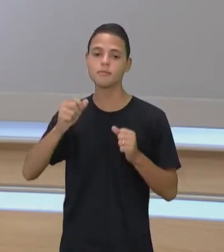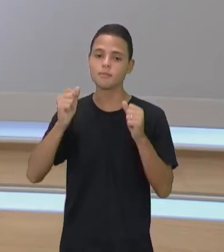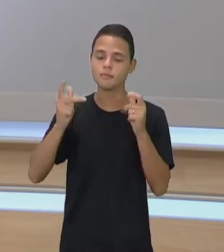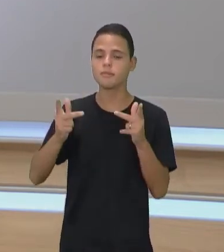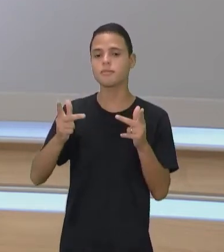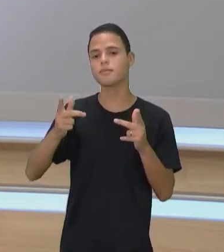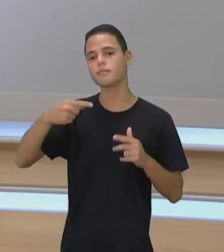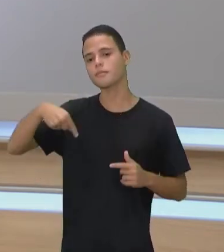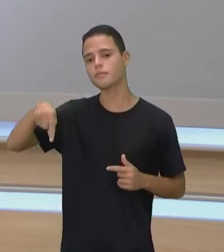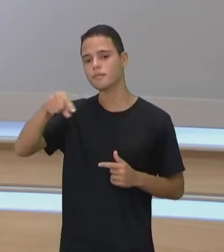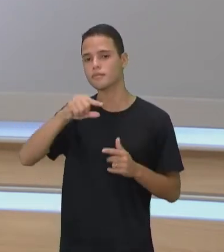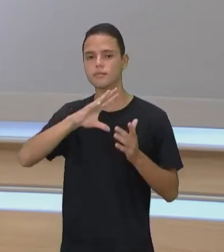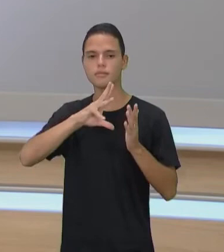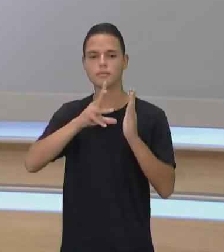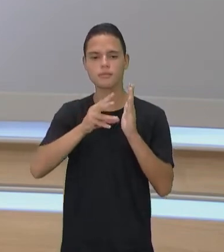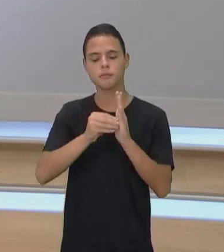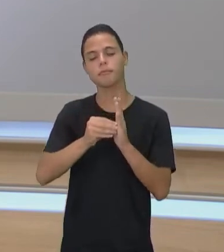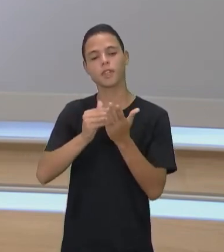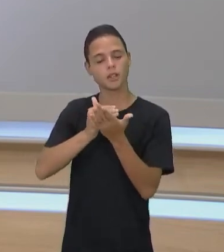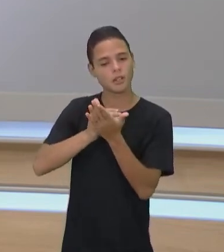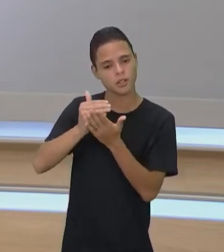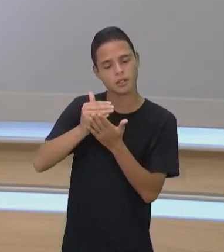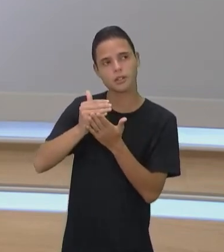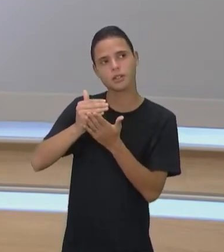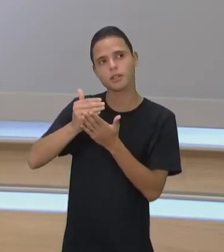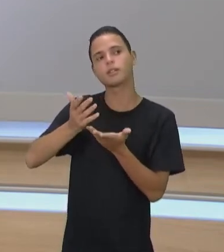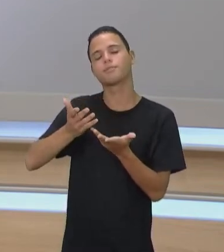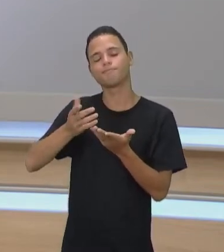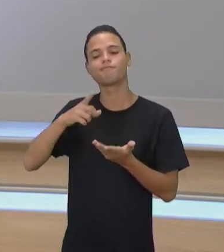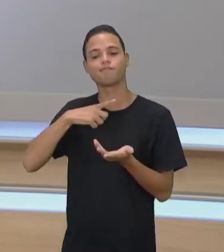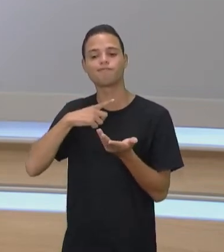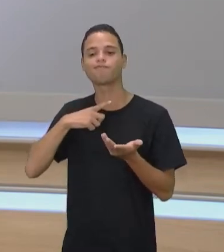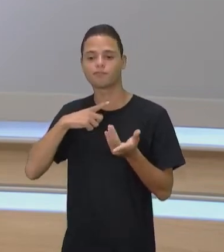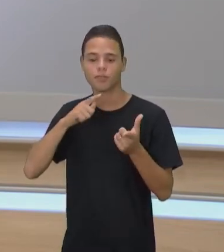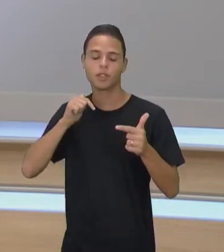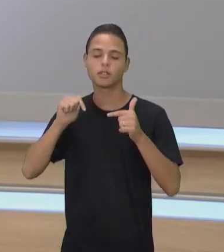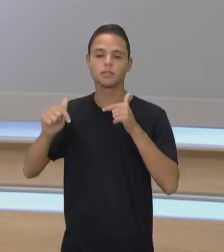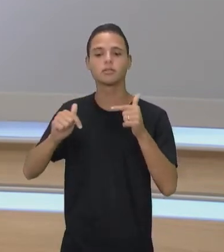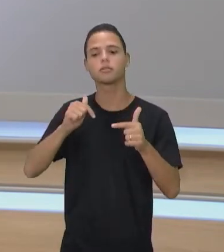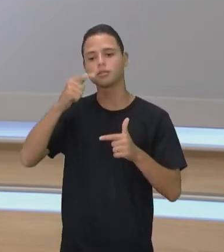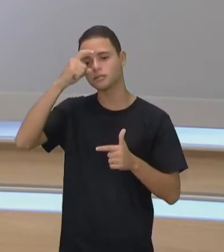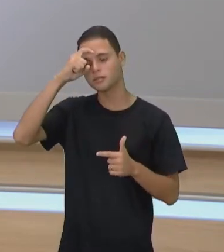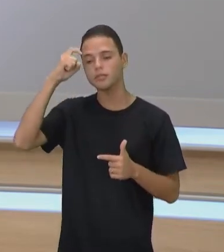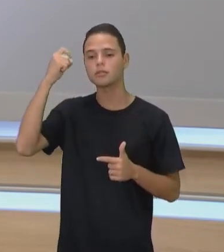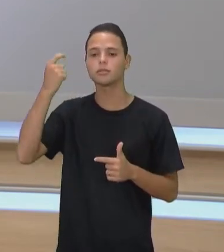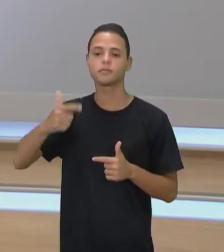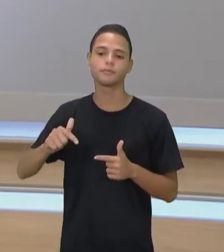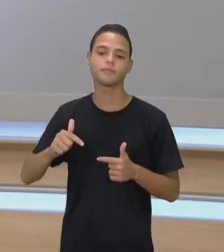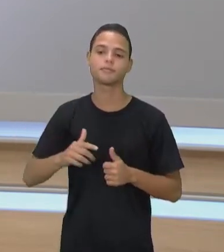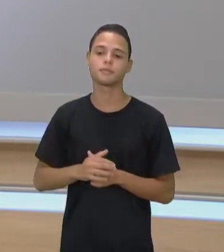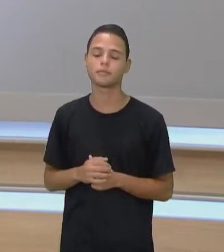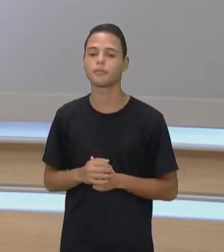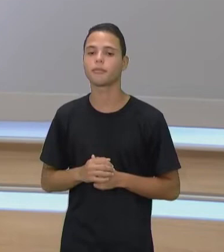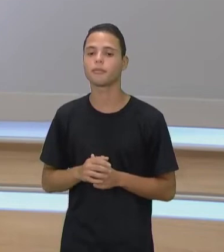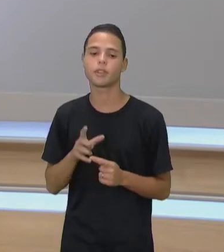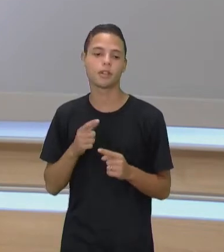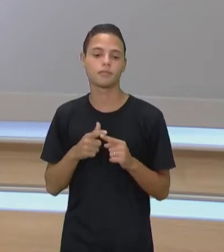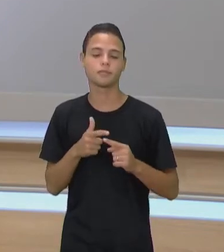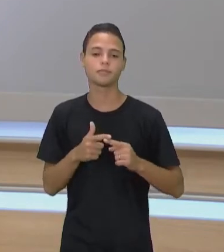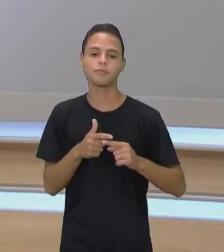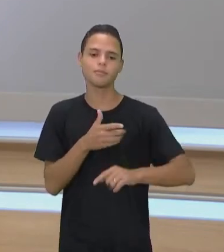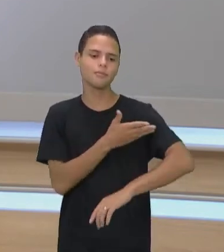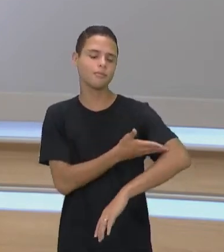quando não está automático, dá trabalho. E isso não é porque isso dá trabalho, é porque não faz parte do